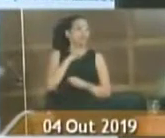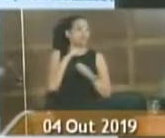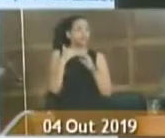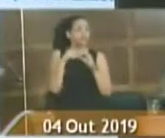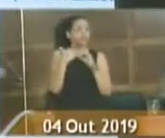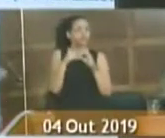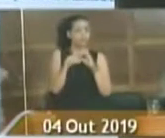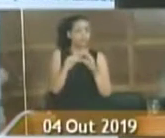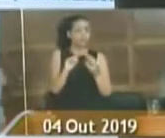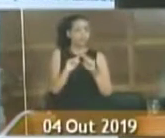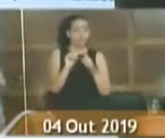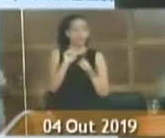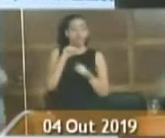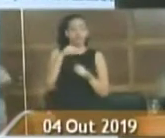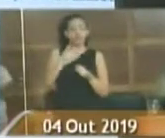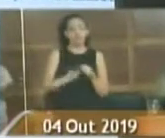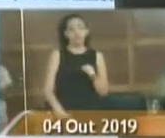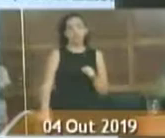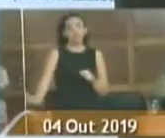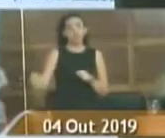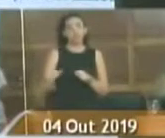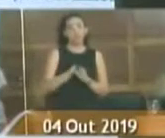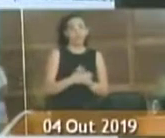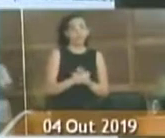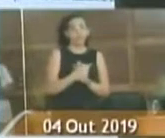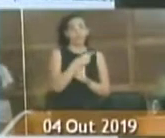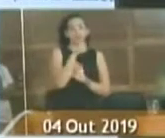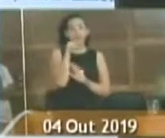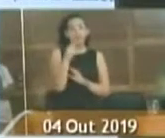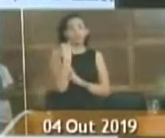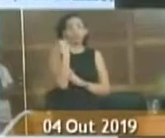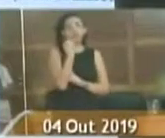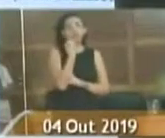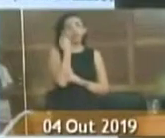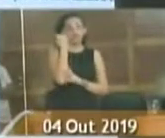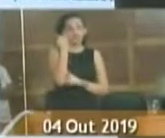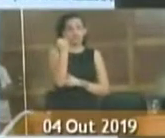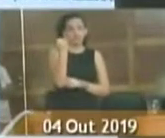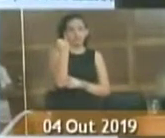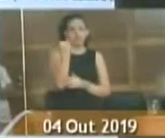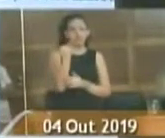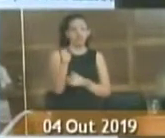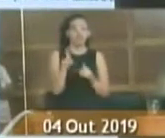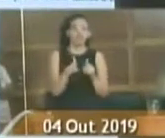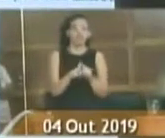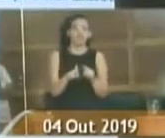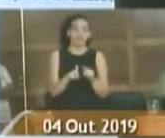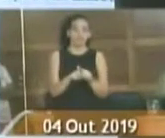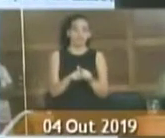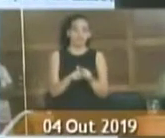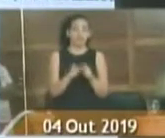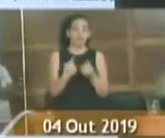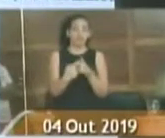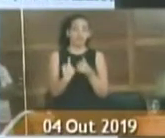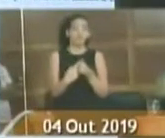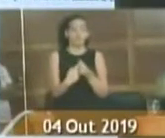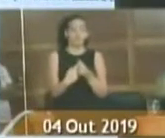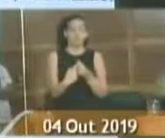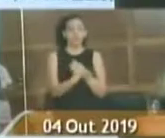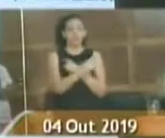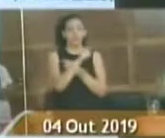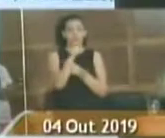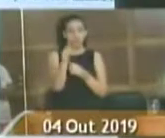aí na tela, mas para as crianças, vocês são muito importantes nisso também, gente. Porque